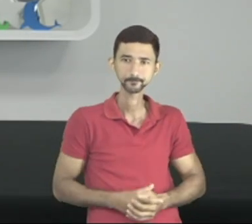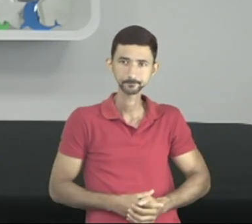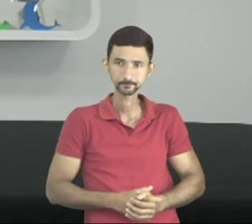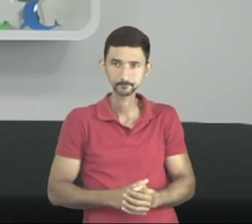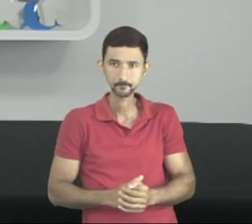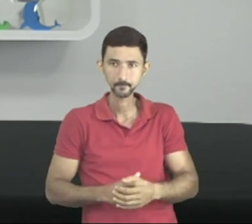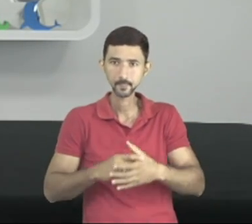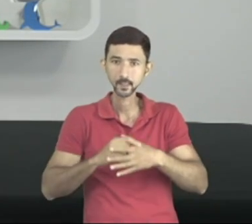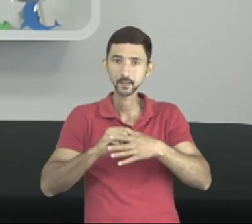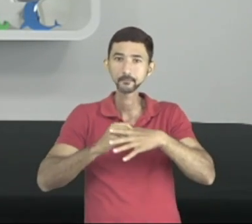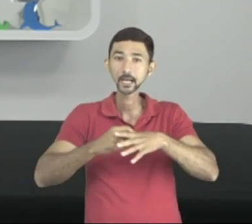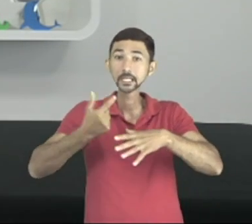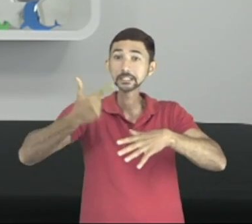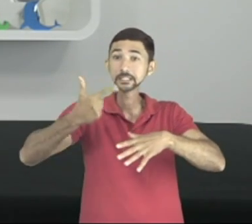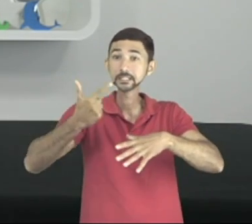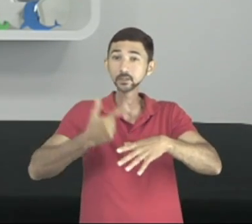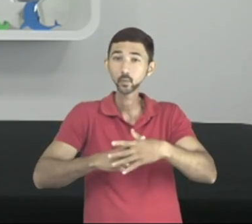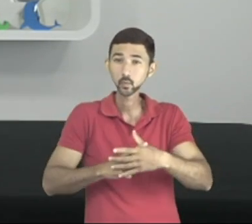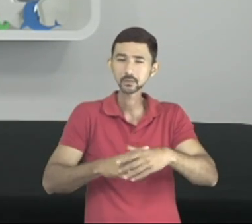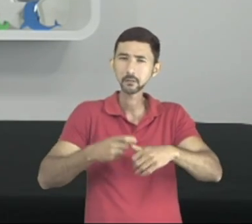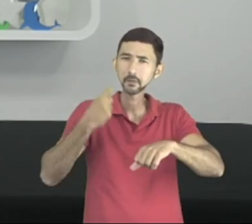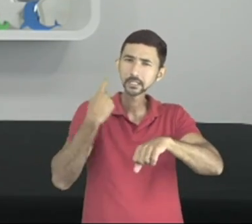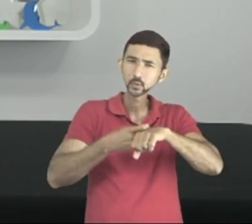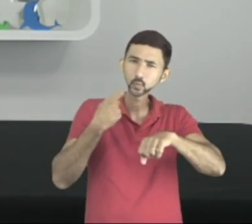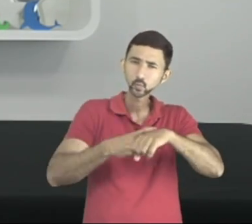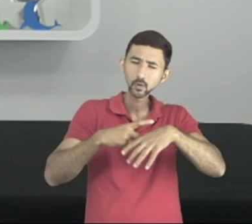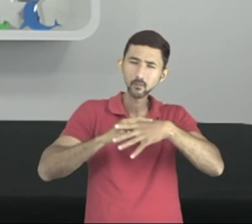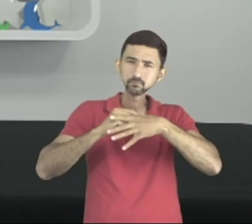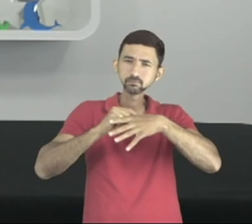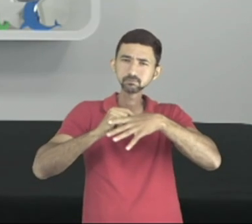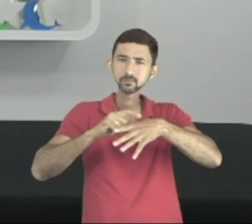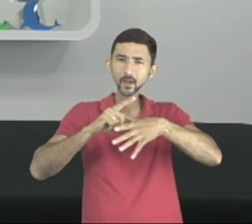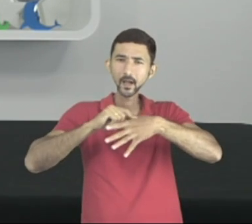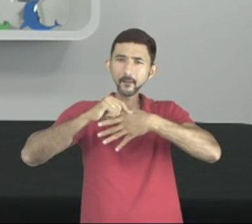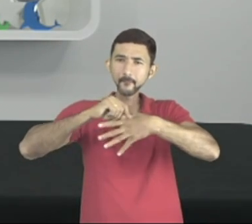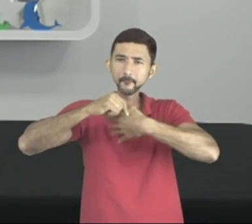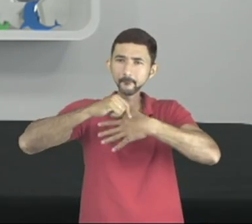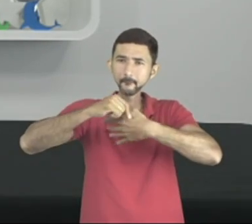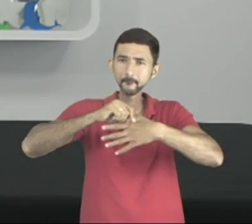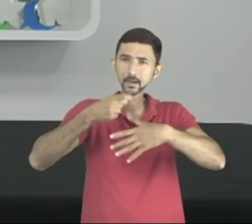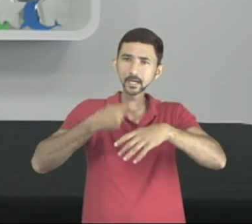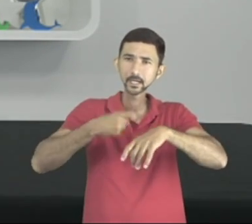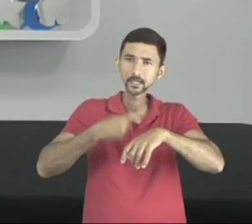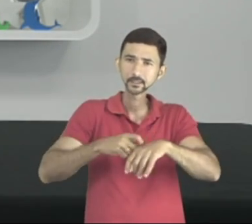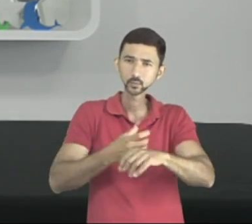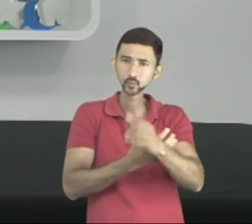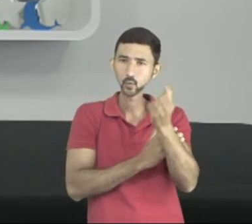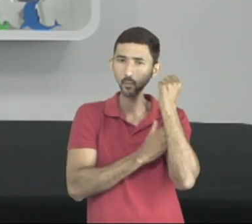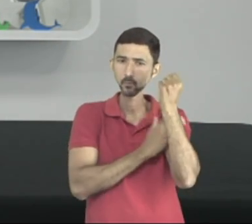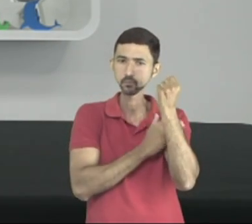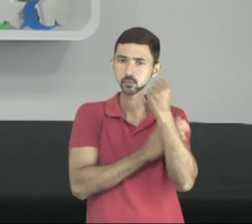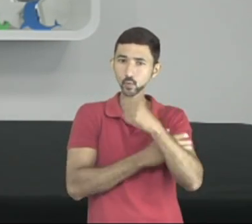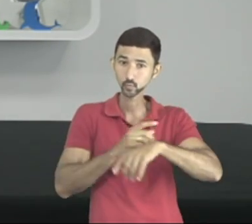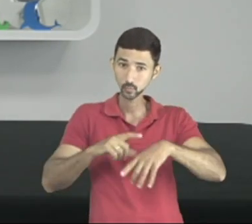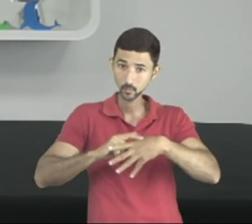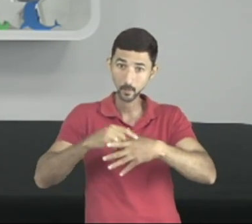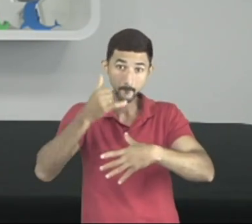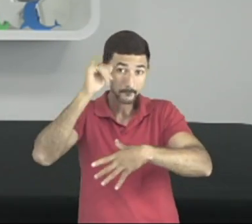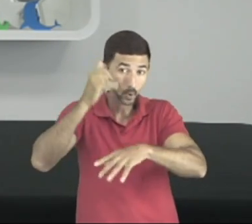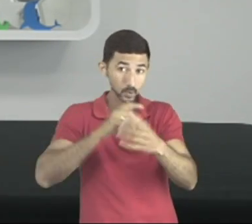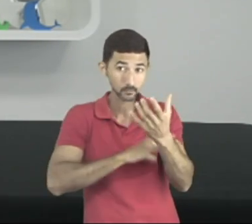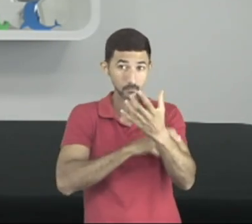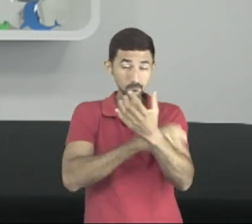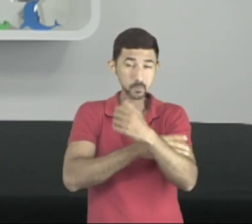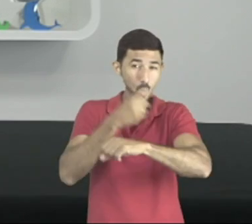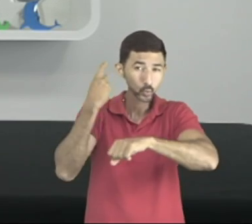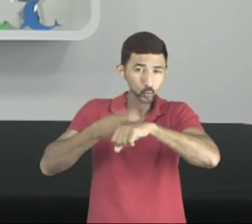de segunda, você vê aquela carne mais dura, né? Aquela carne em que o músculo do boi é músculo. O músculo